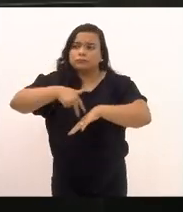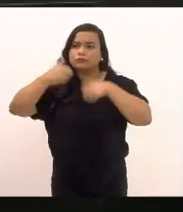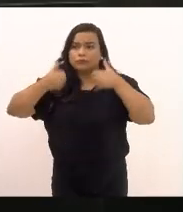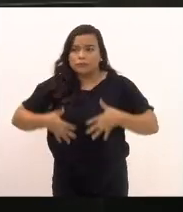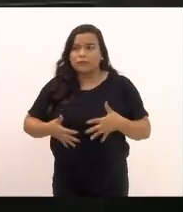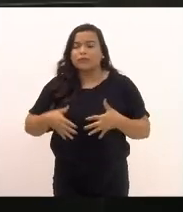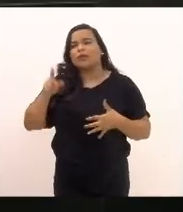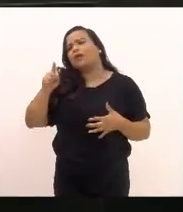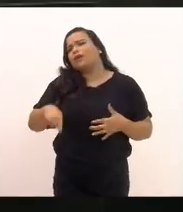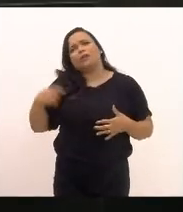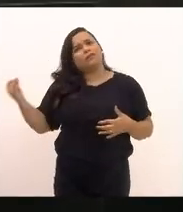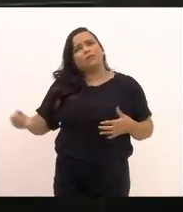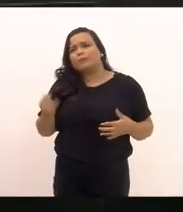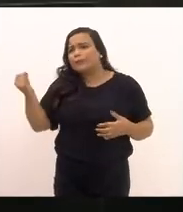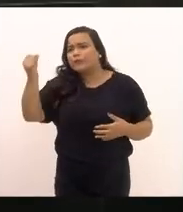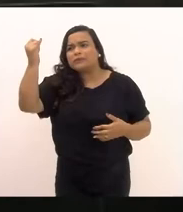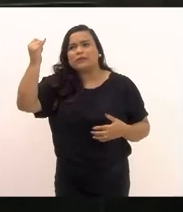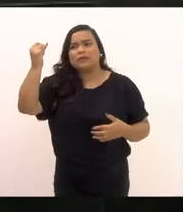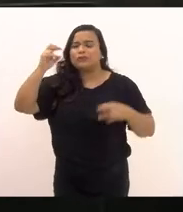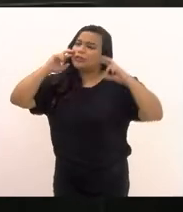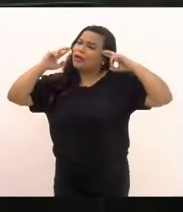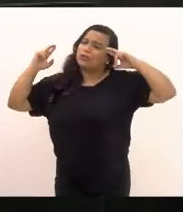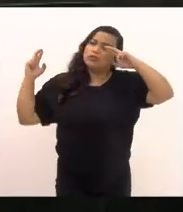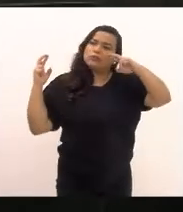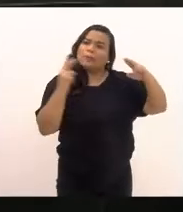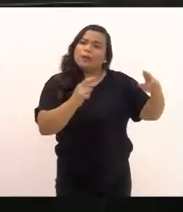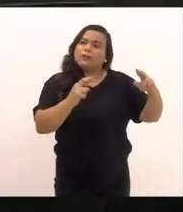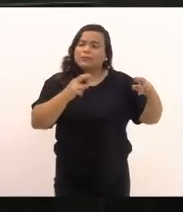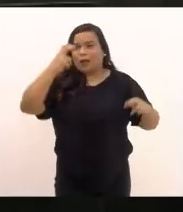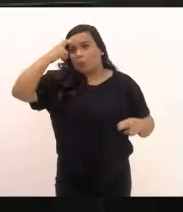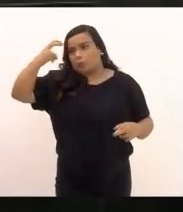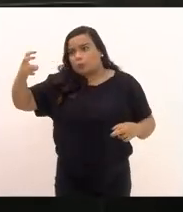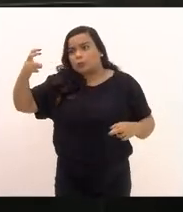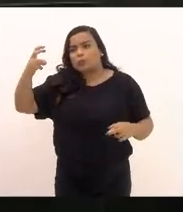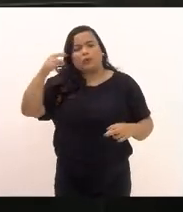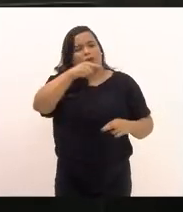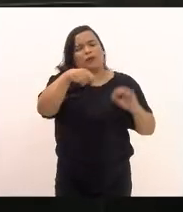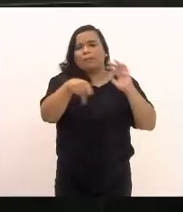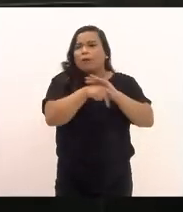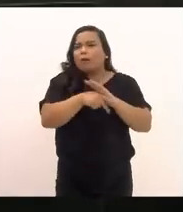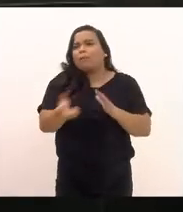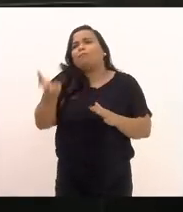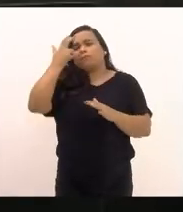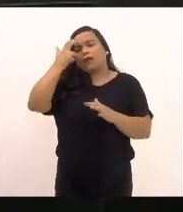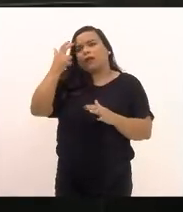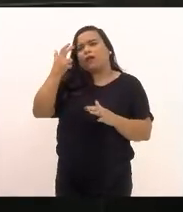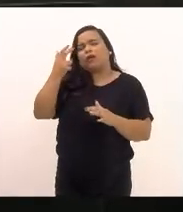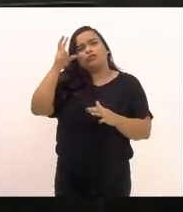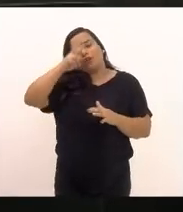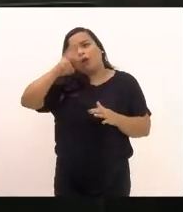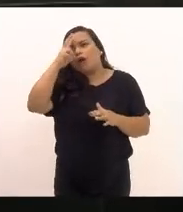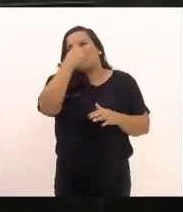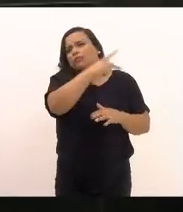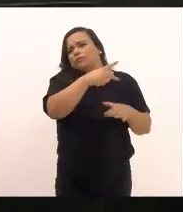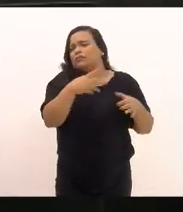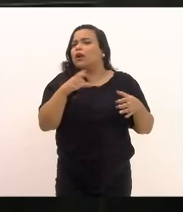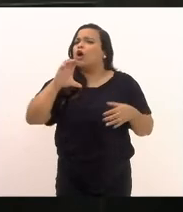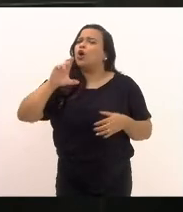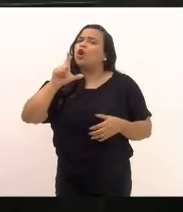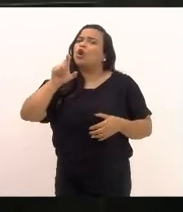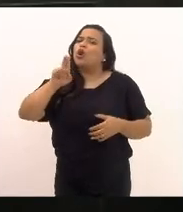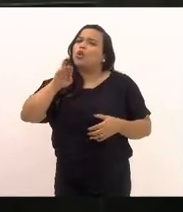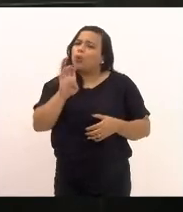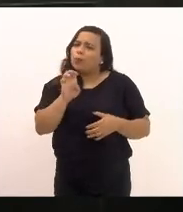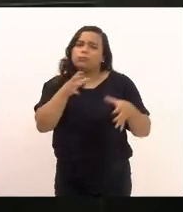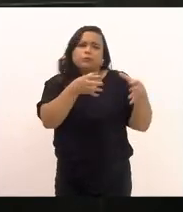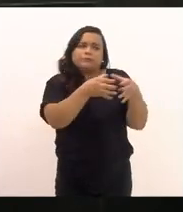é muito importante respeitar a memória, a história, não só do Clube Tamoio, mas desse município tão